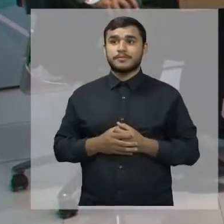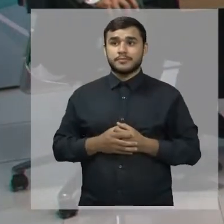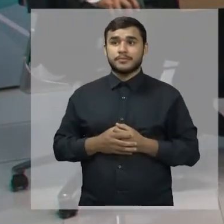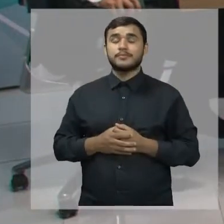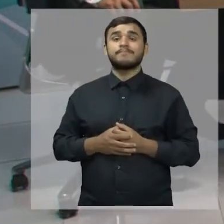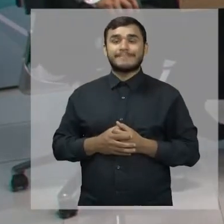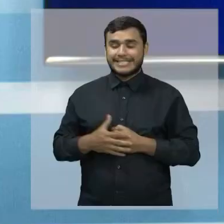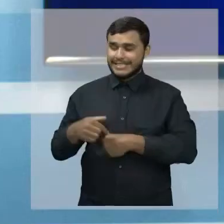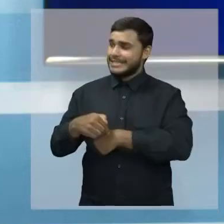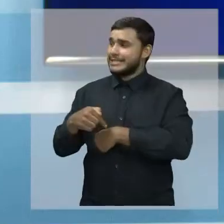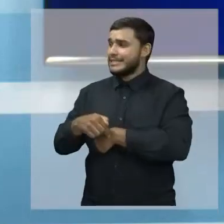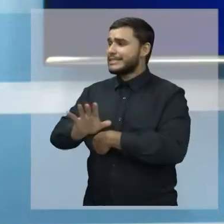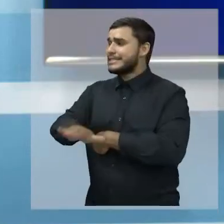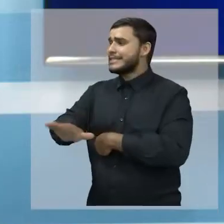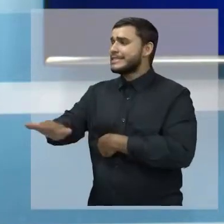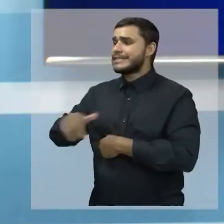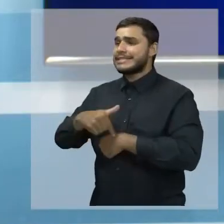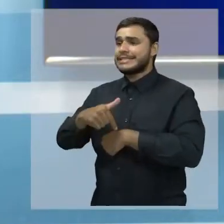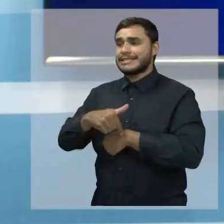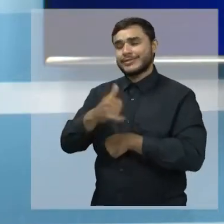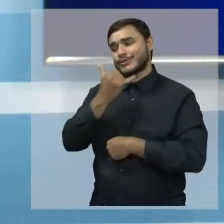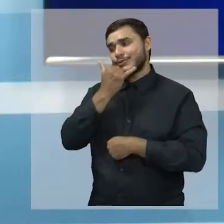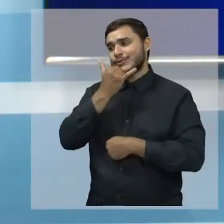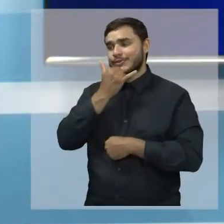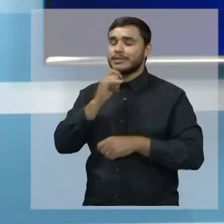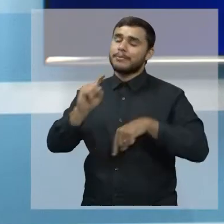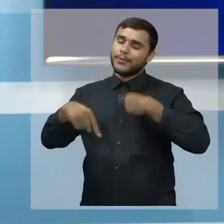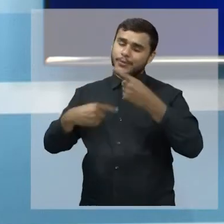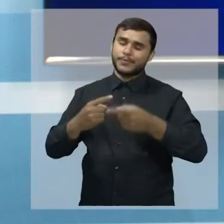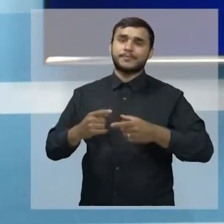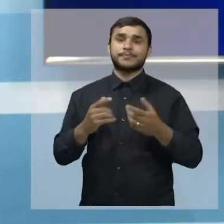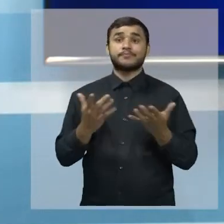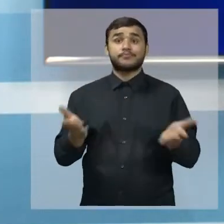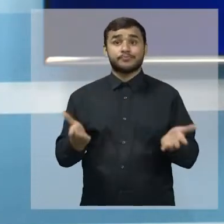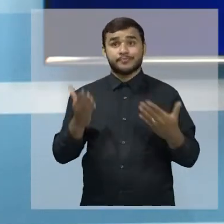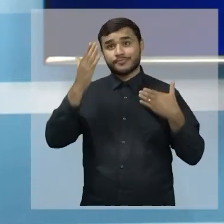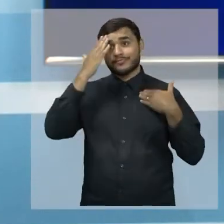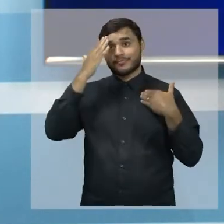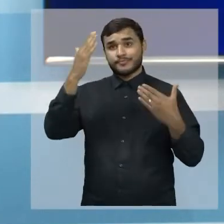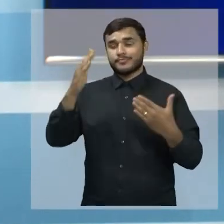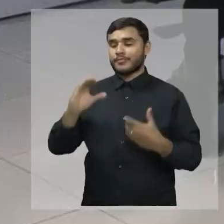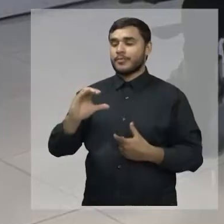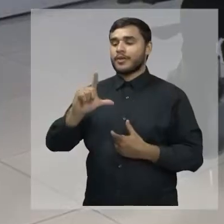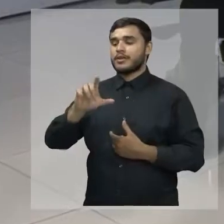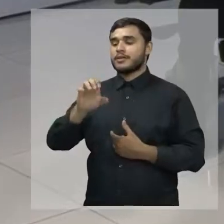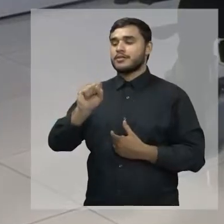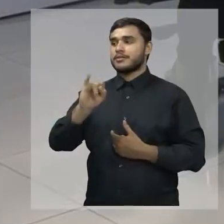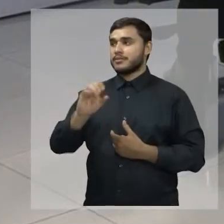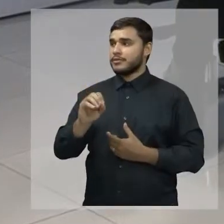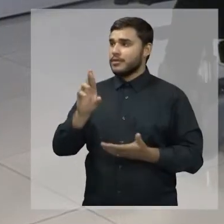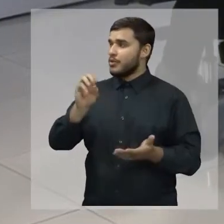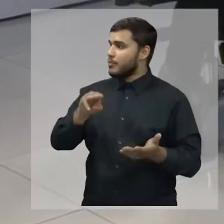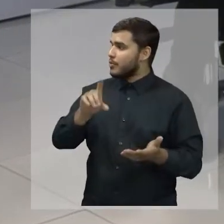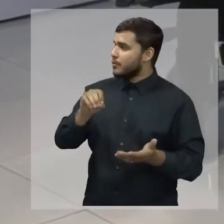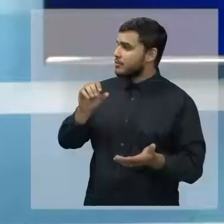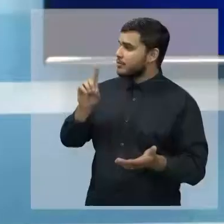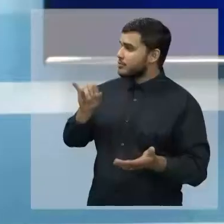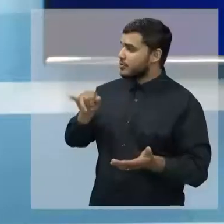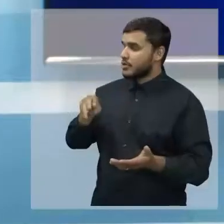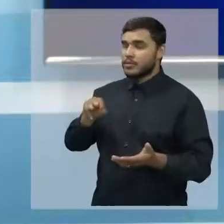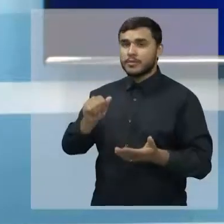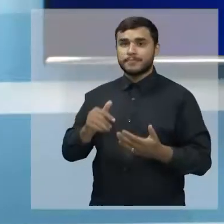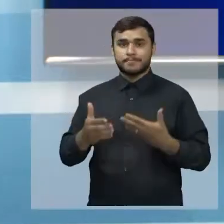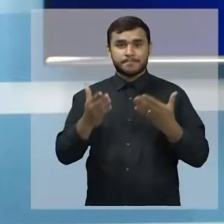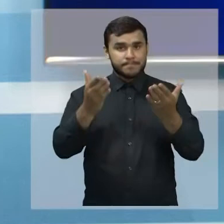já... A produção me informa que nós temos que encerrar. Agradecendo aqui aos professores Clésio Arruda, Rômulo Leitão e Djalma Pinto. Agradecendo em especial